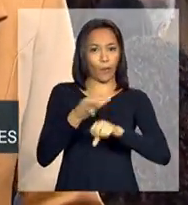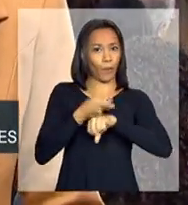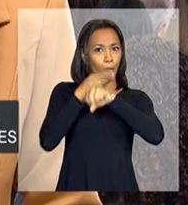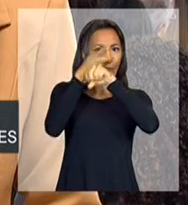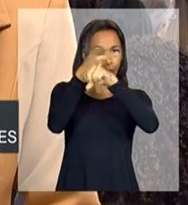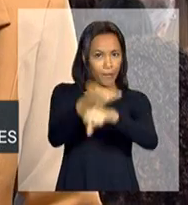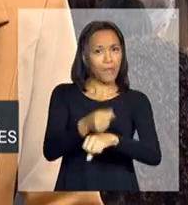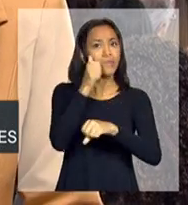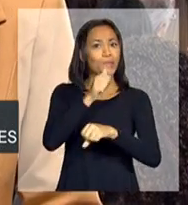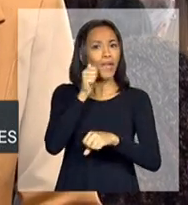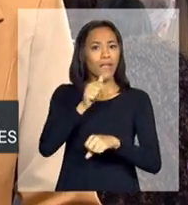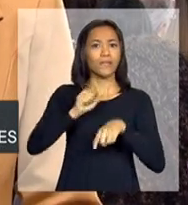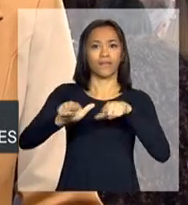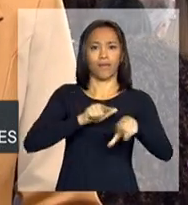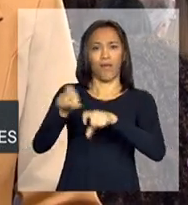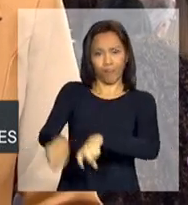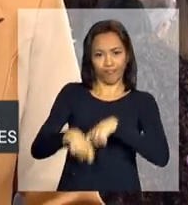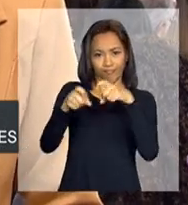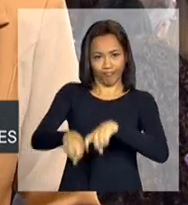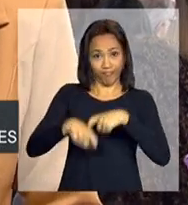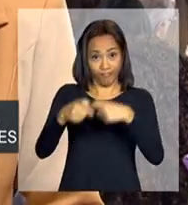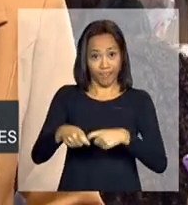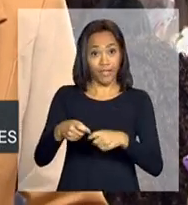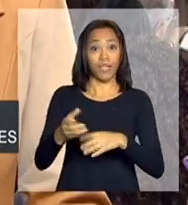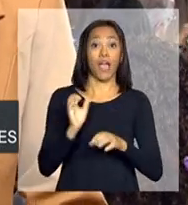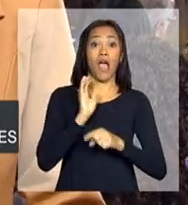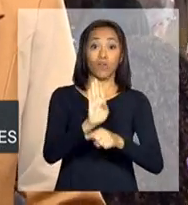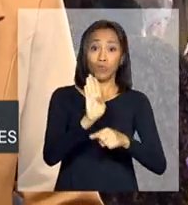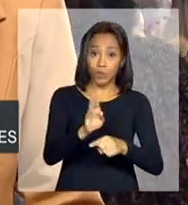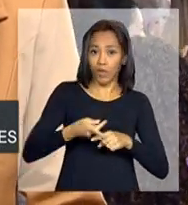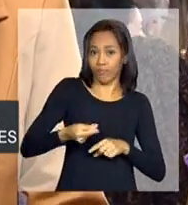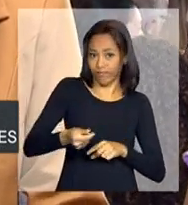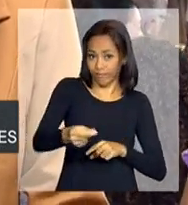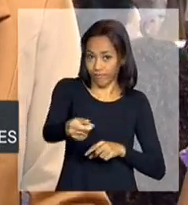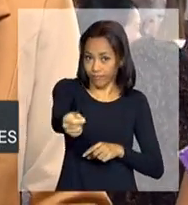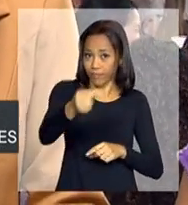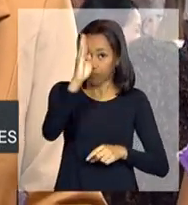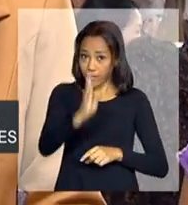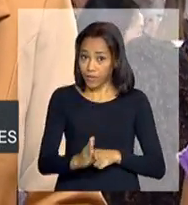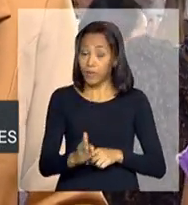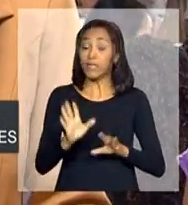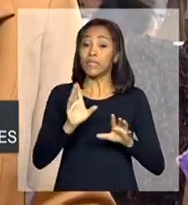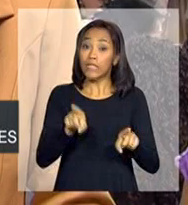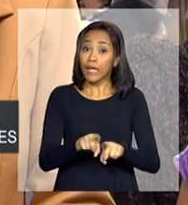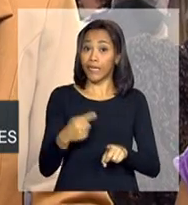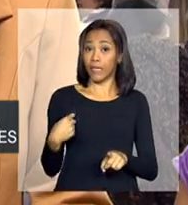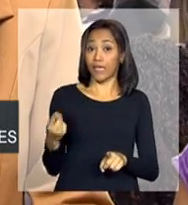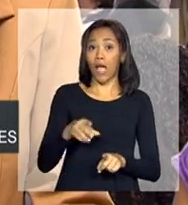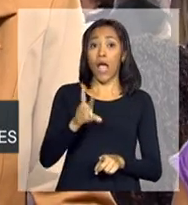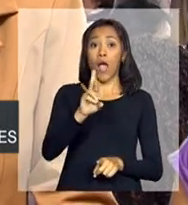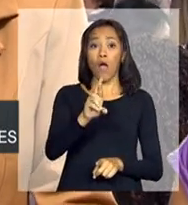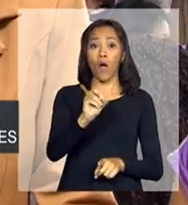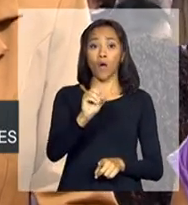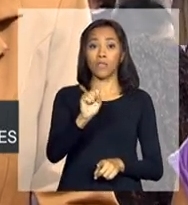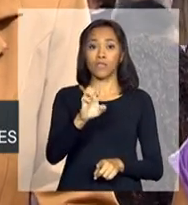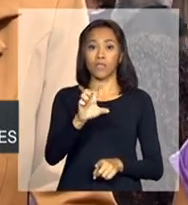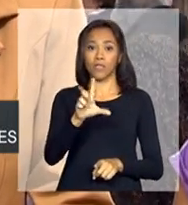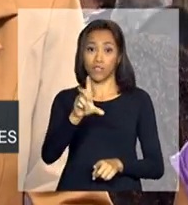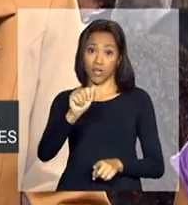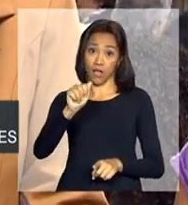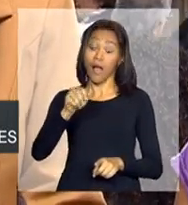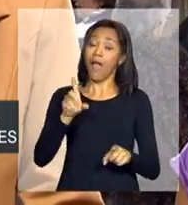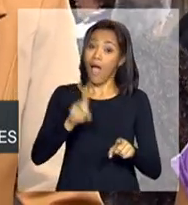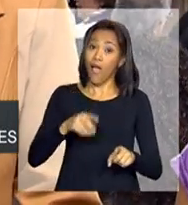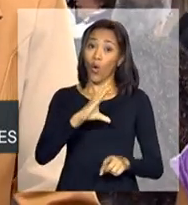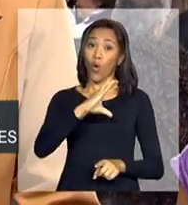Mulheres Rurais que Produzem o Brasil Sustentável. Aqui do meu lado eu estou com Rosângela Piovesani, que é coordenadora